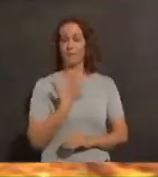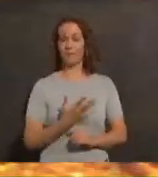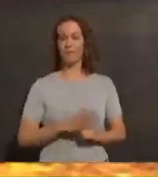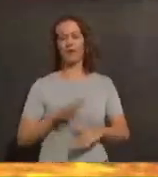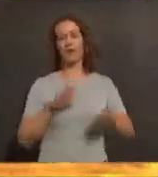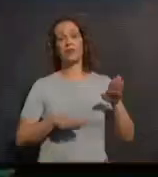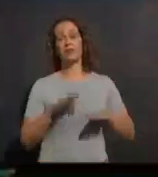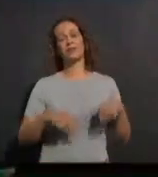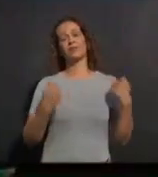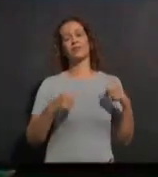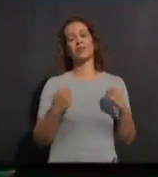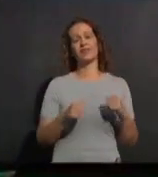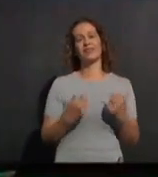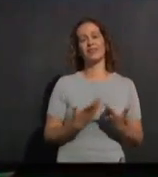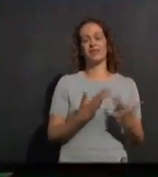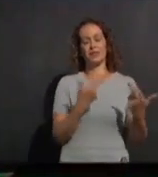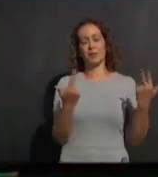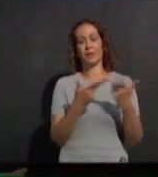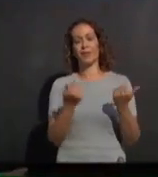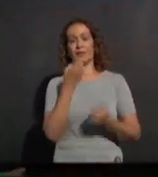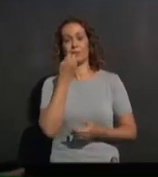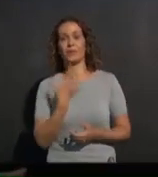uma perturbação boa, hein?